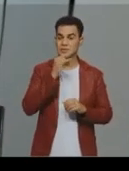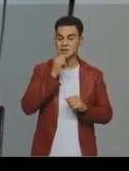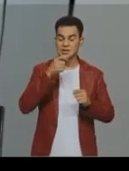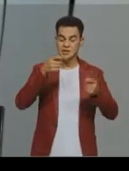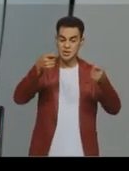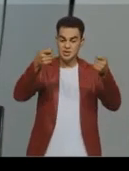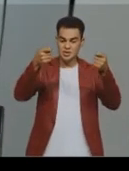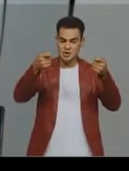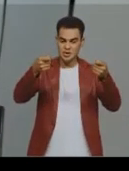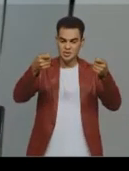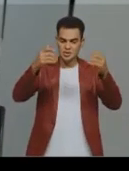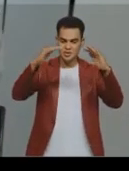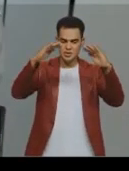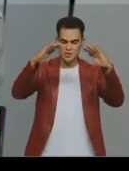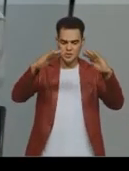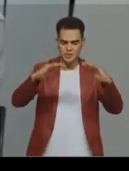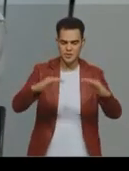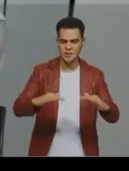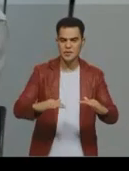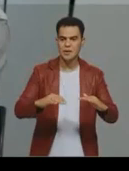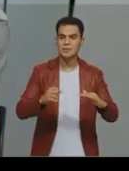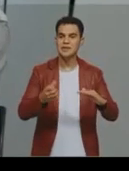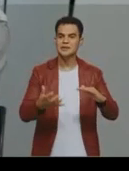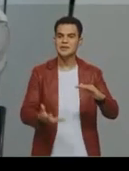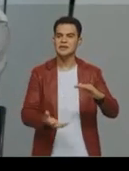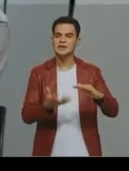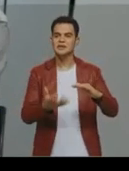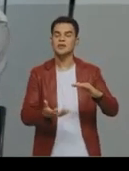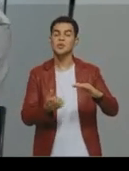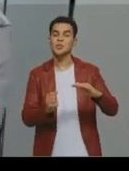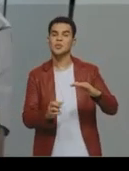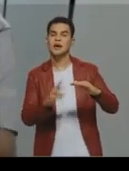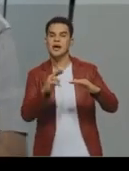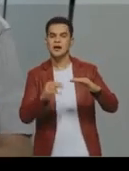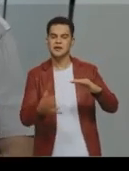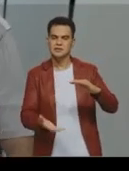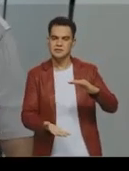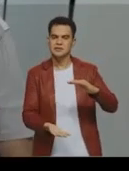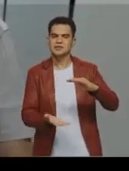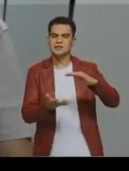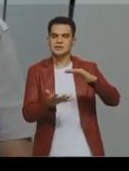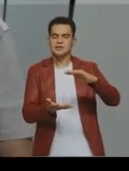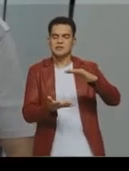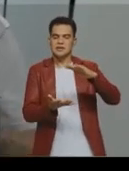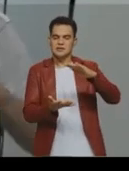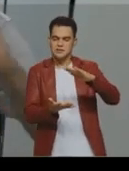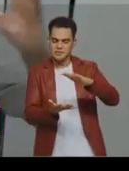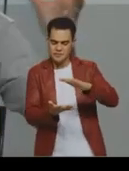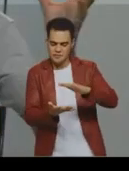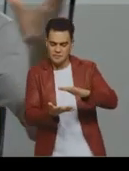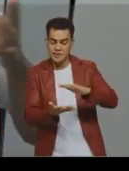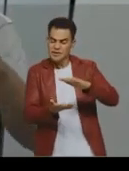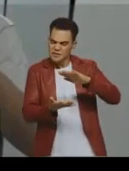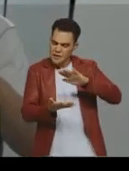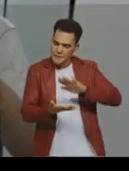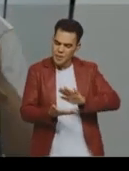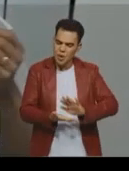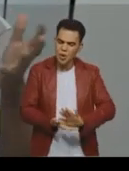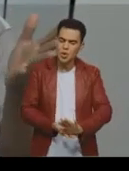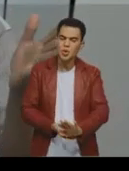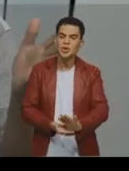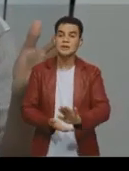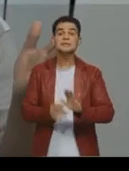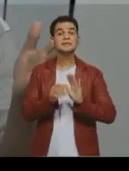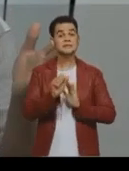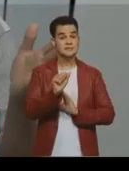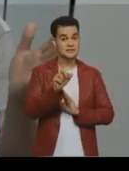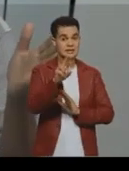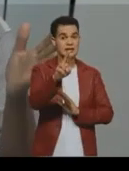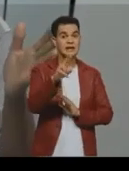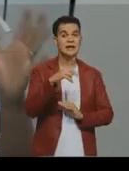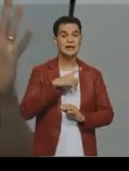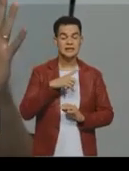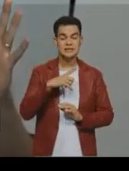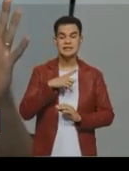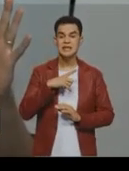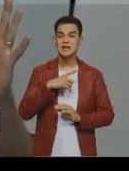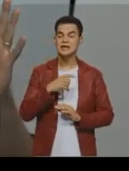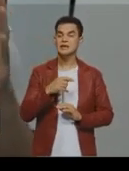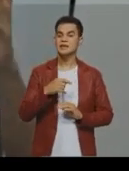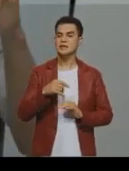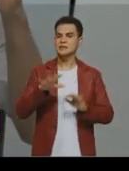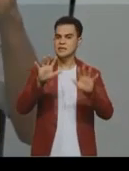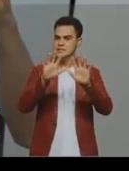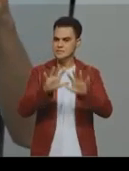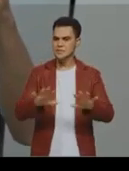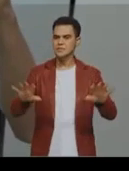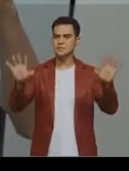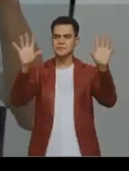desse jeito, porque tem um ar fazendo uma resistência para ela cair. Então, esse ar ocupa espaço, certo? Primeira